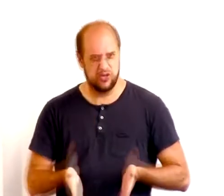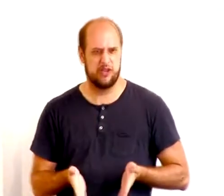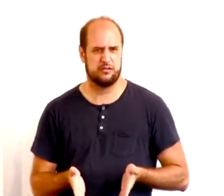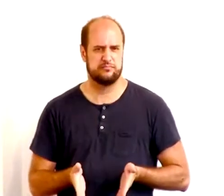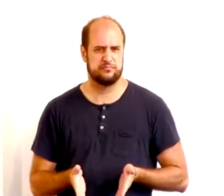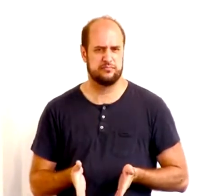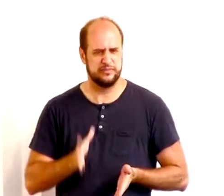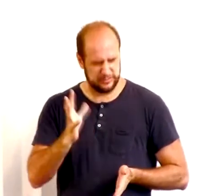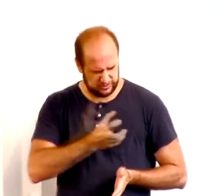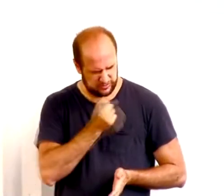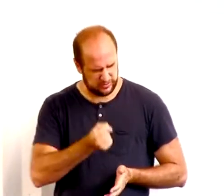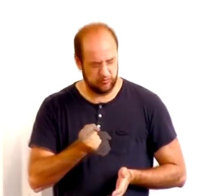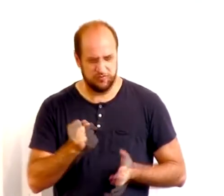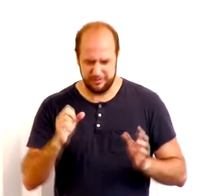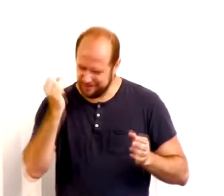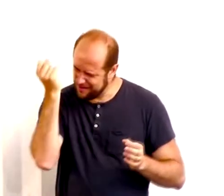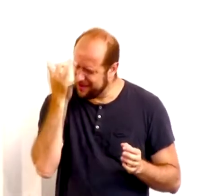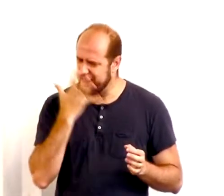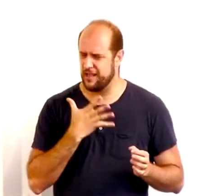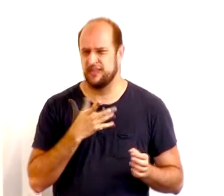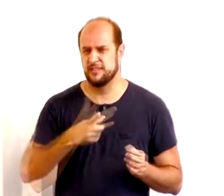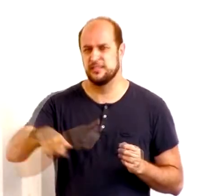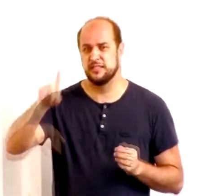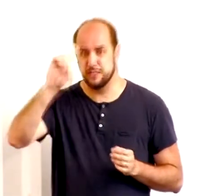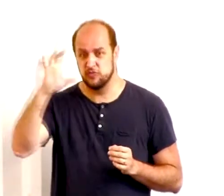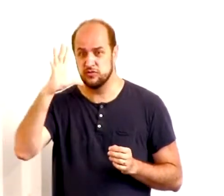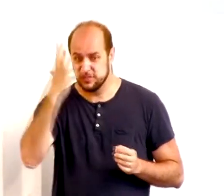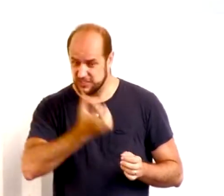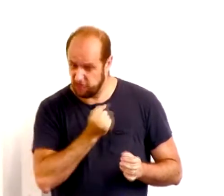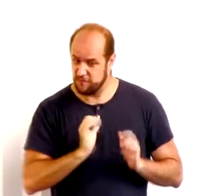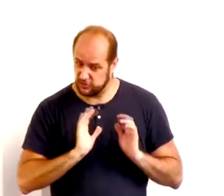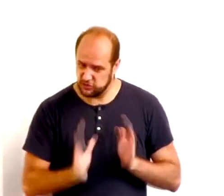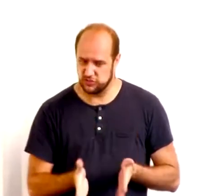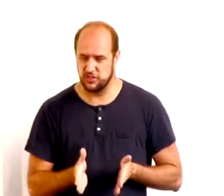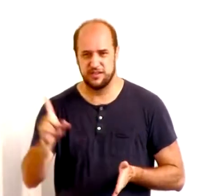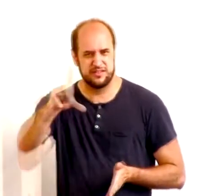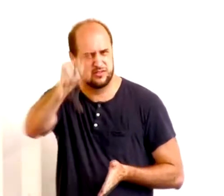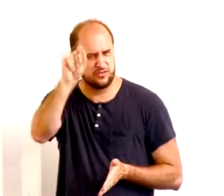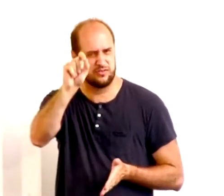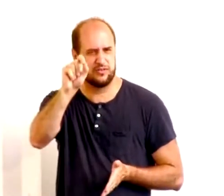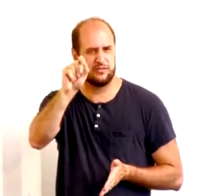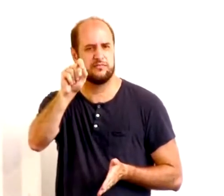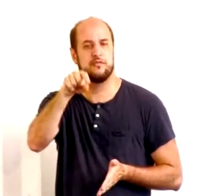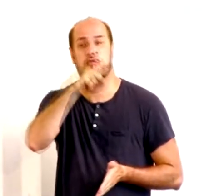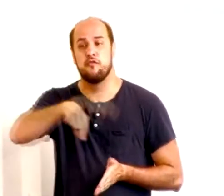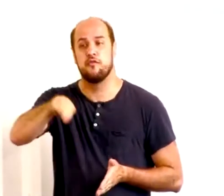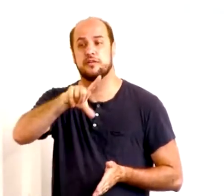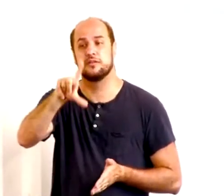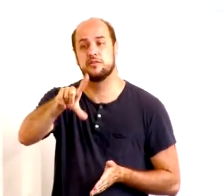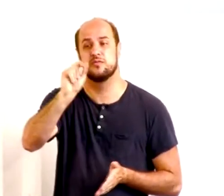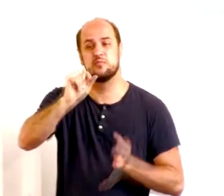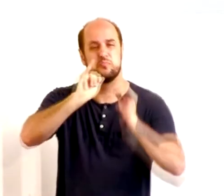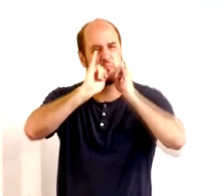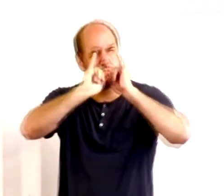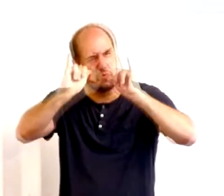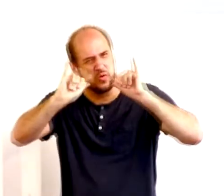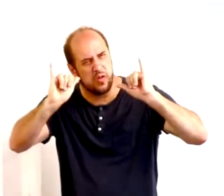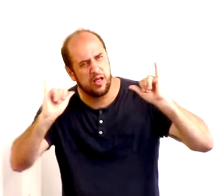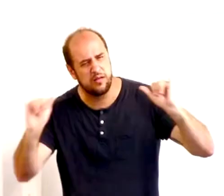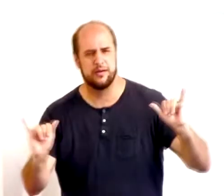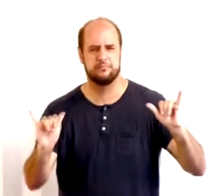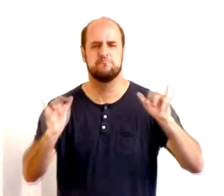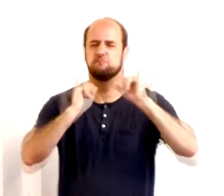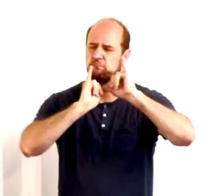da salvação, pela graça. Se você é um escolhido, doutrina da eleição, você foi escolhido a fim de proclamar, para